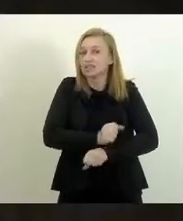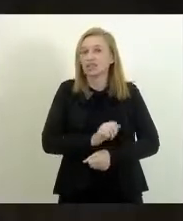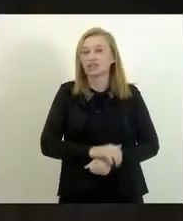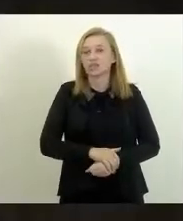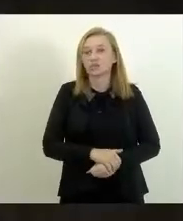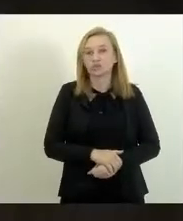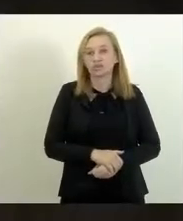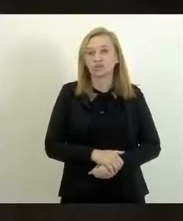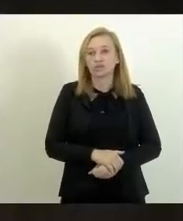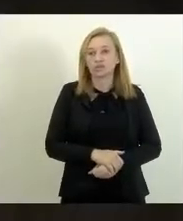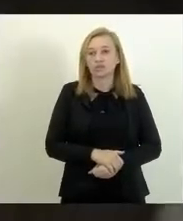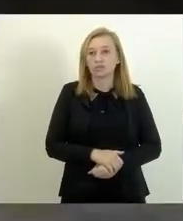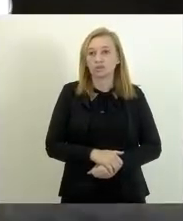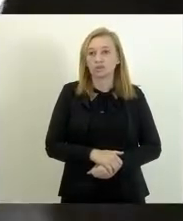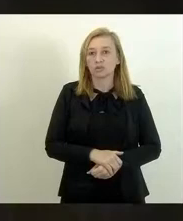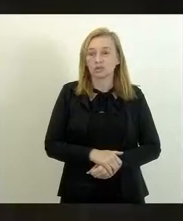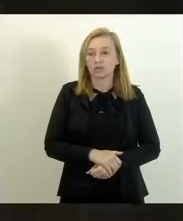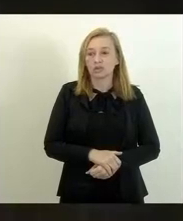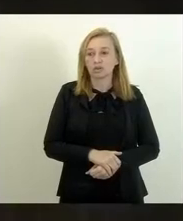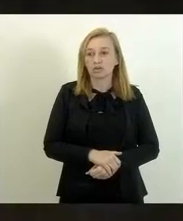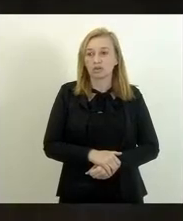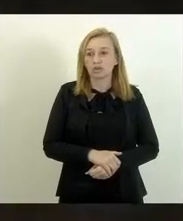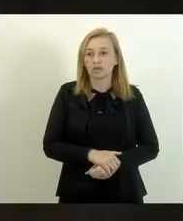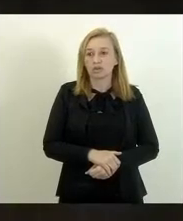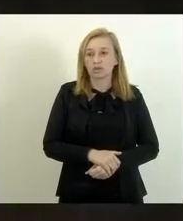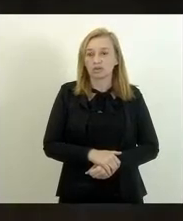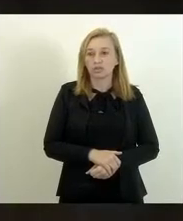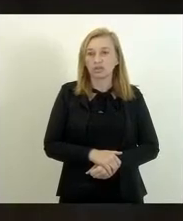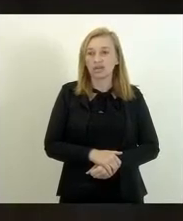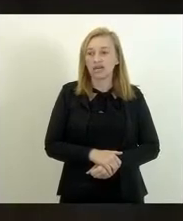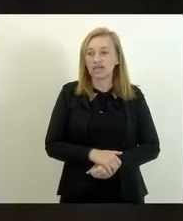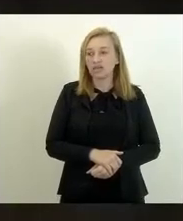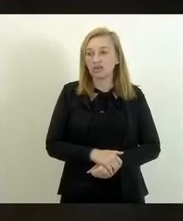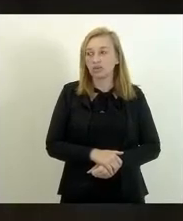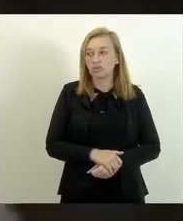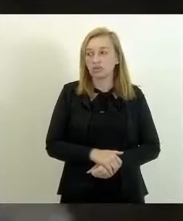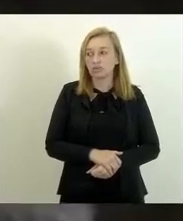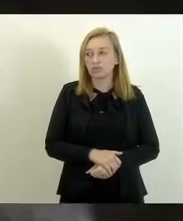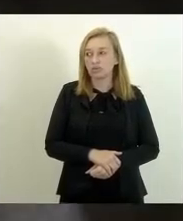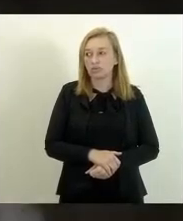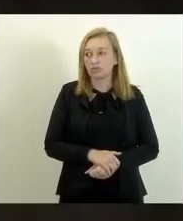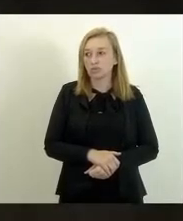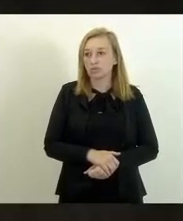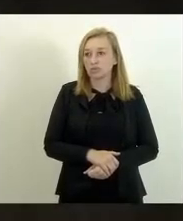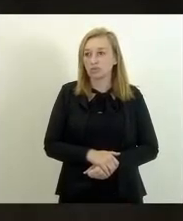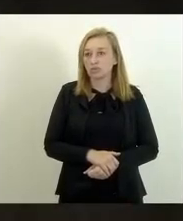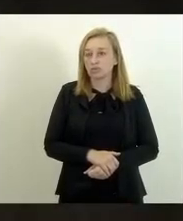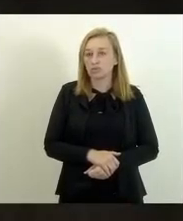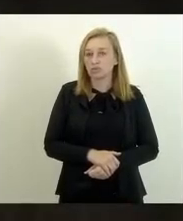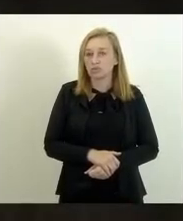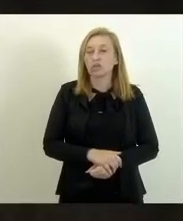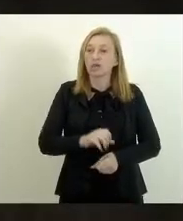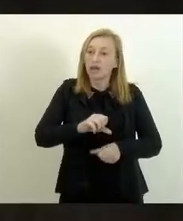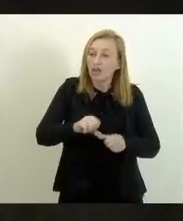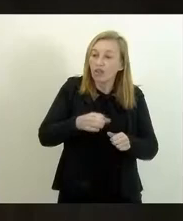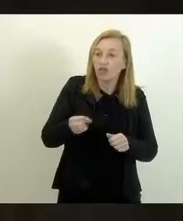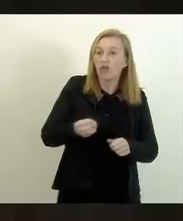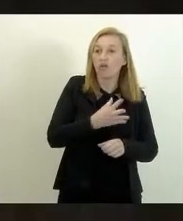os dias, que essa casa, inclusive, tem um elemento central e inova